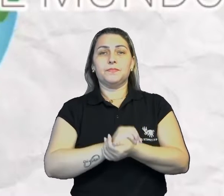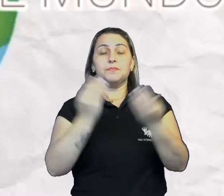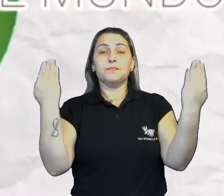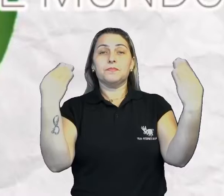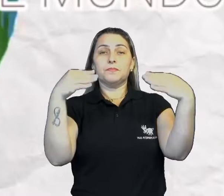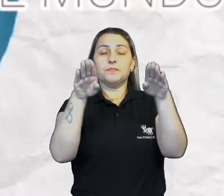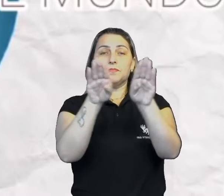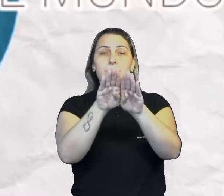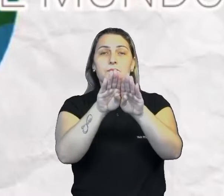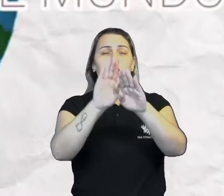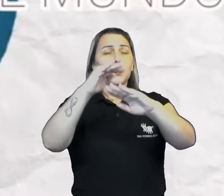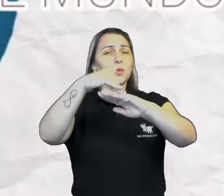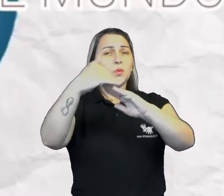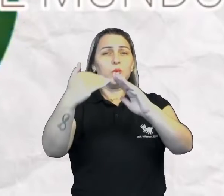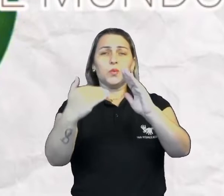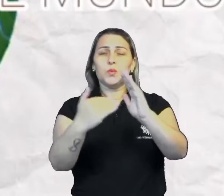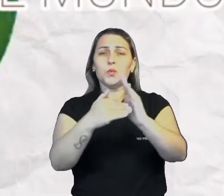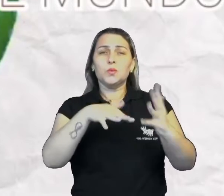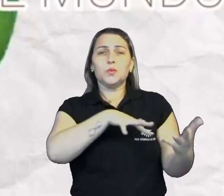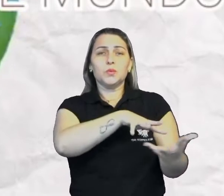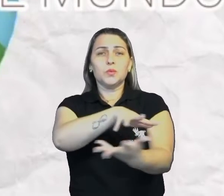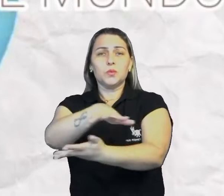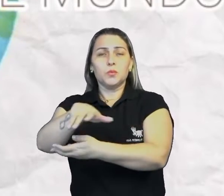Fecho tudo nesse mundo.